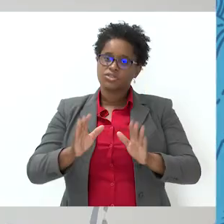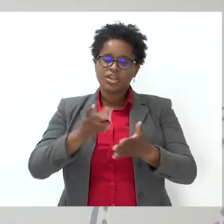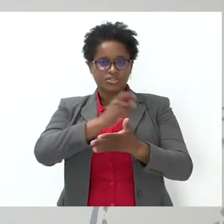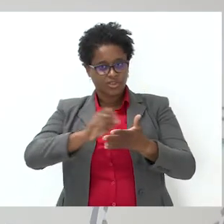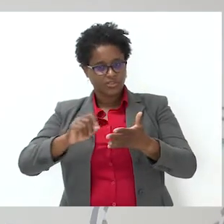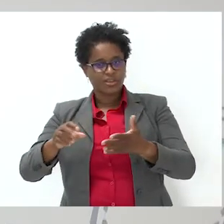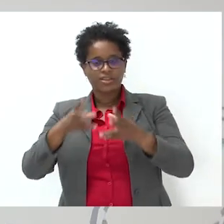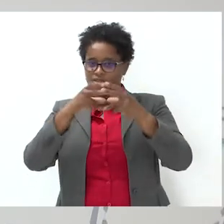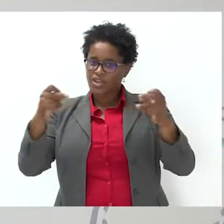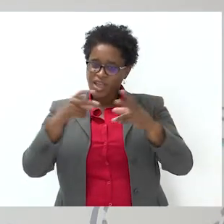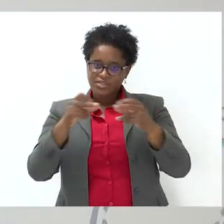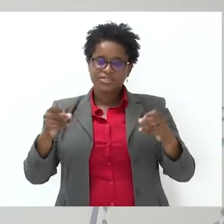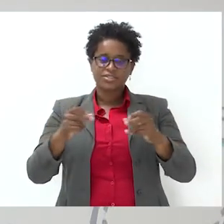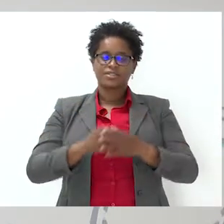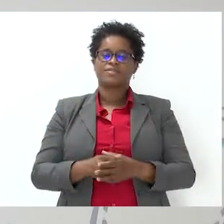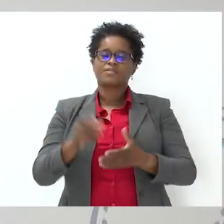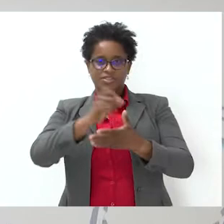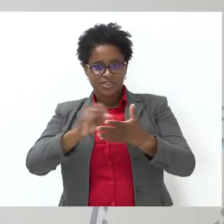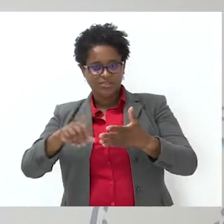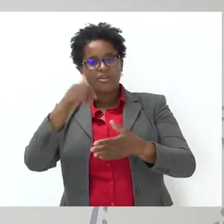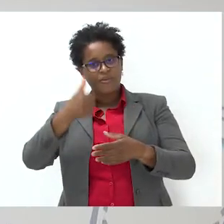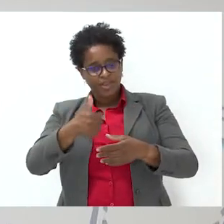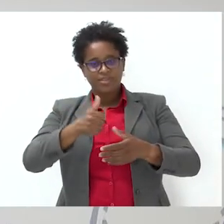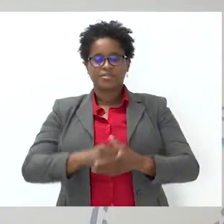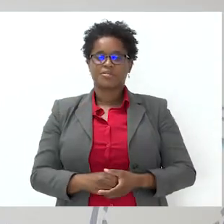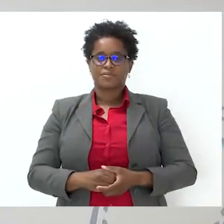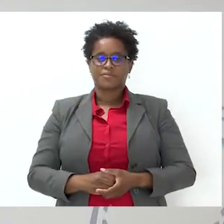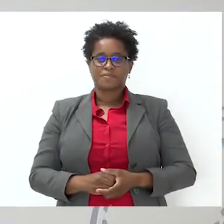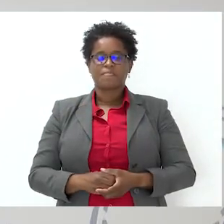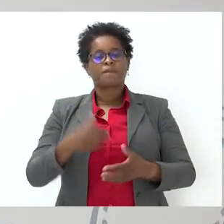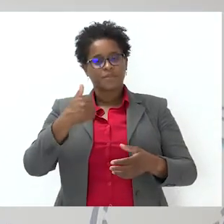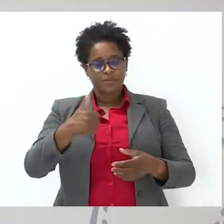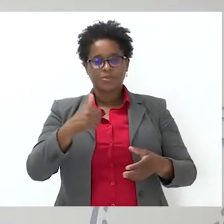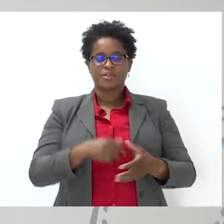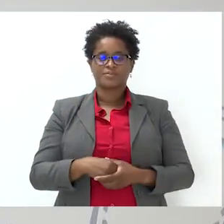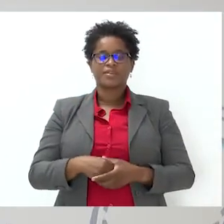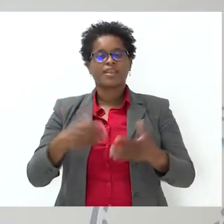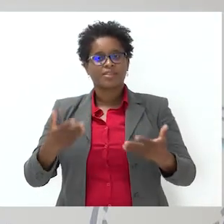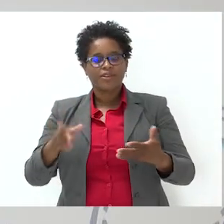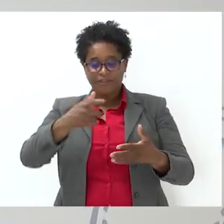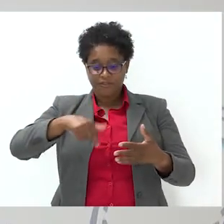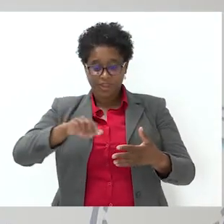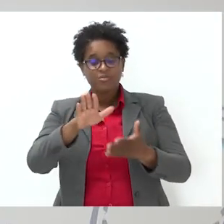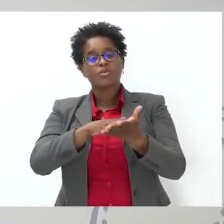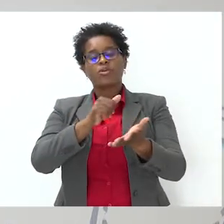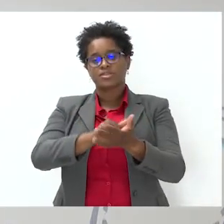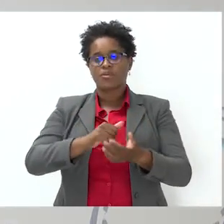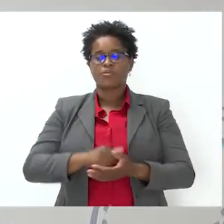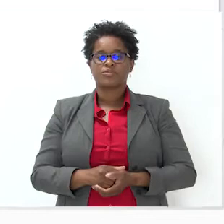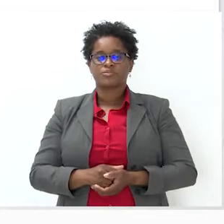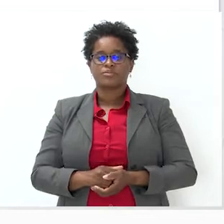Já completaram as frases? Completaram corretamente? Muito bem. Então, vamos à